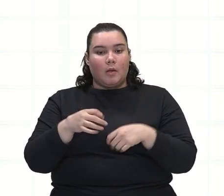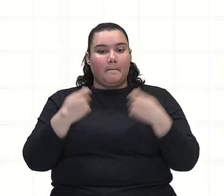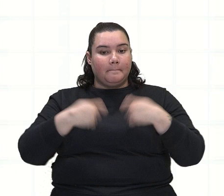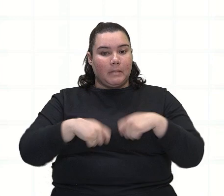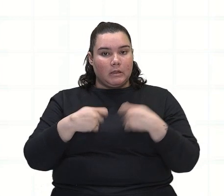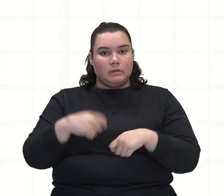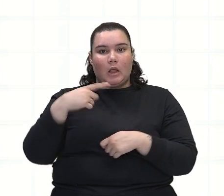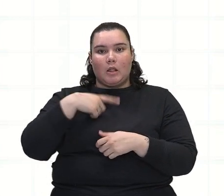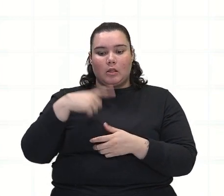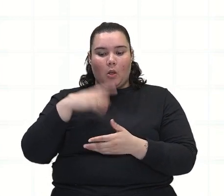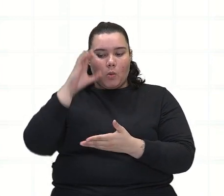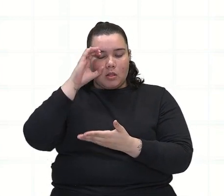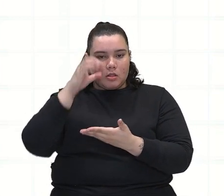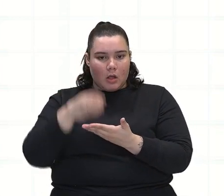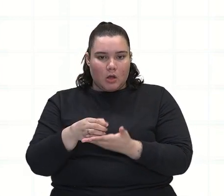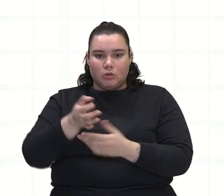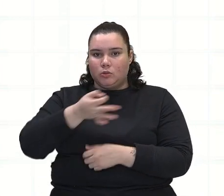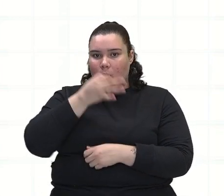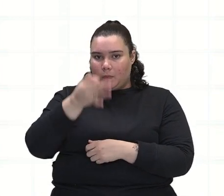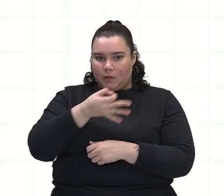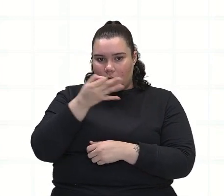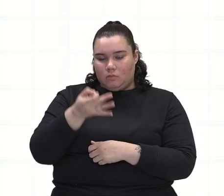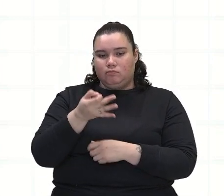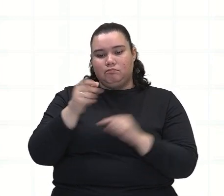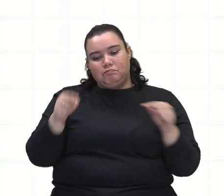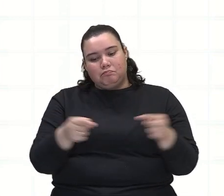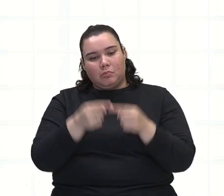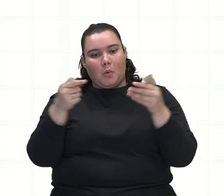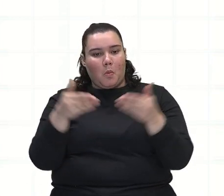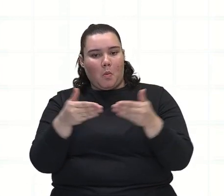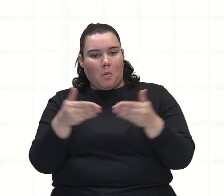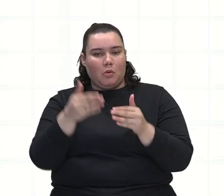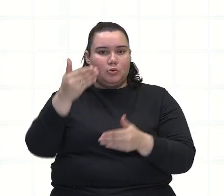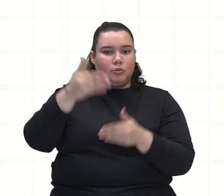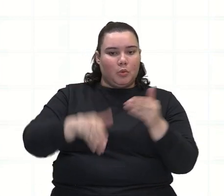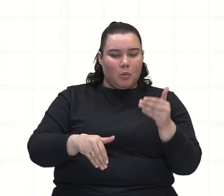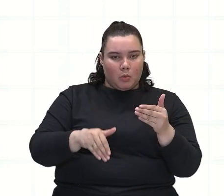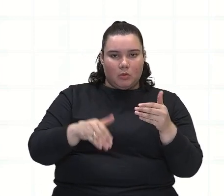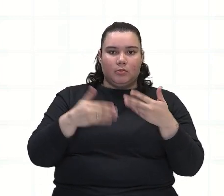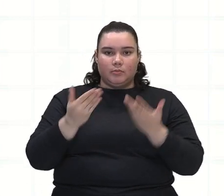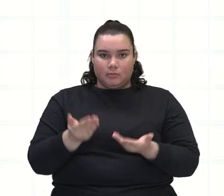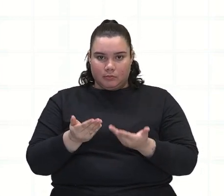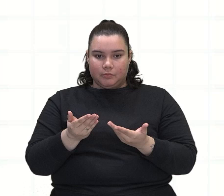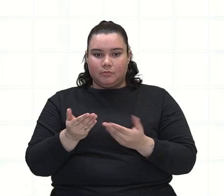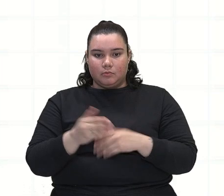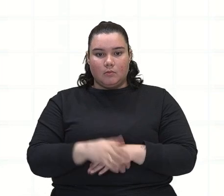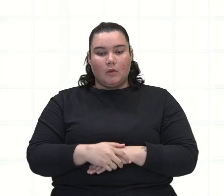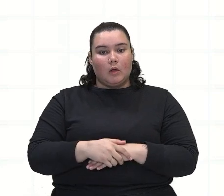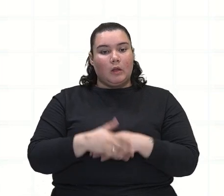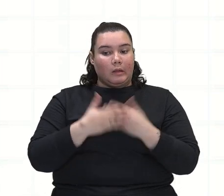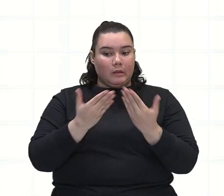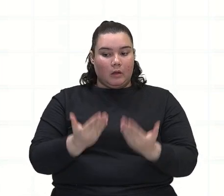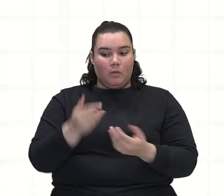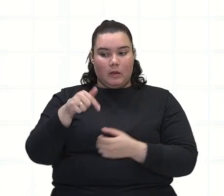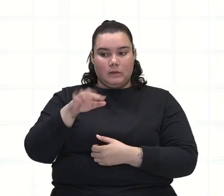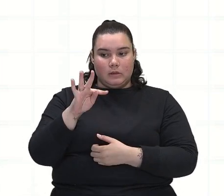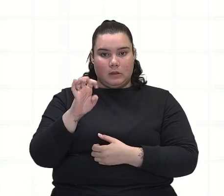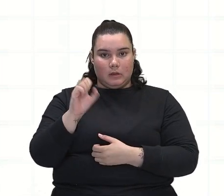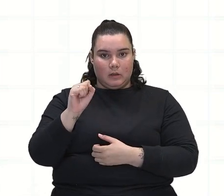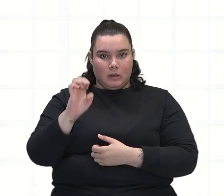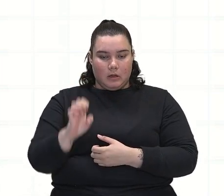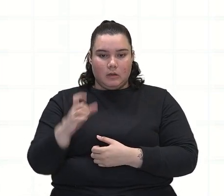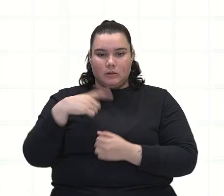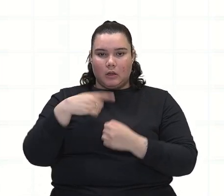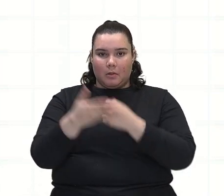uma tese, uma opinião ali, a favor, contra, o que você afirma ali? E essa tese, ela vai se